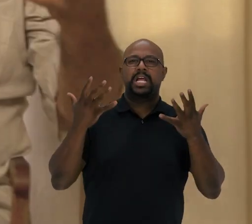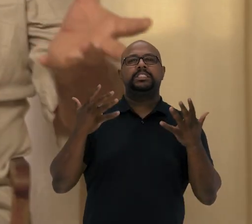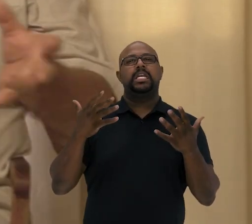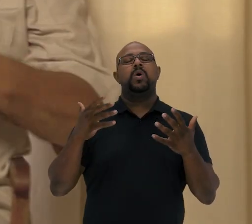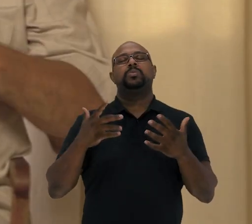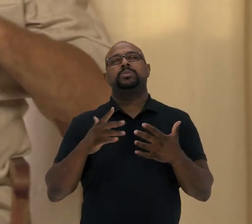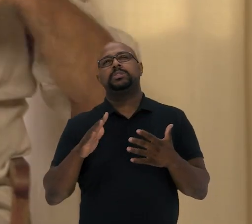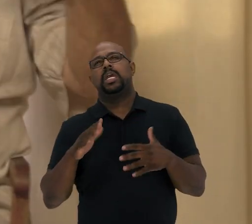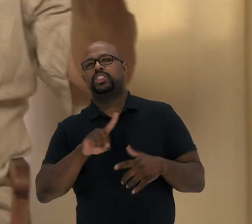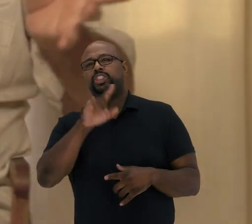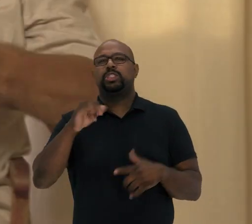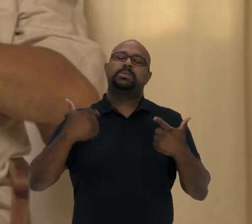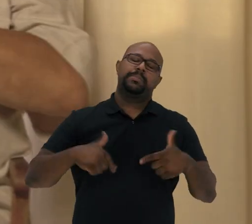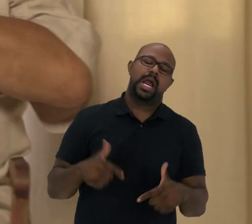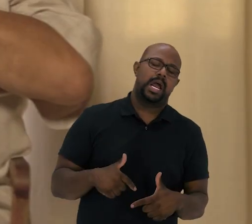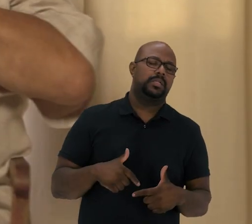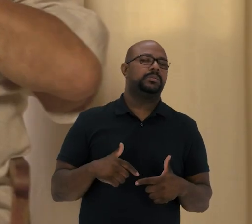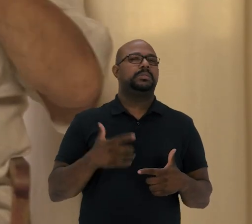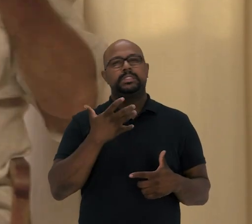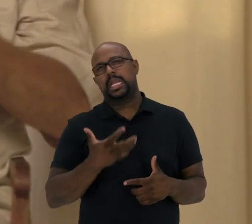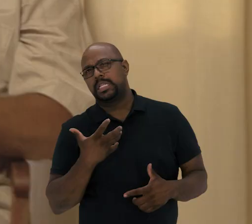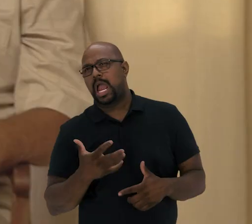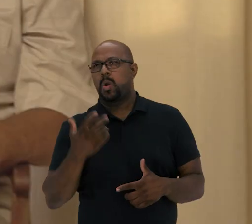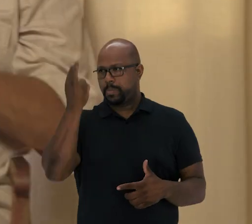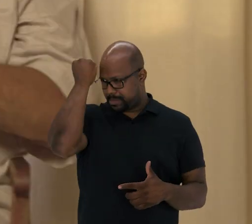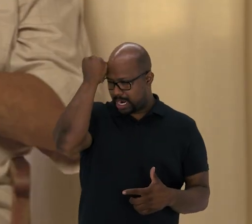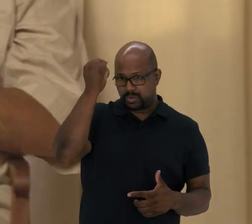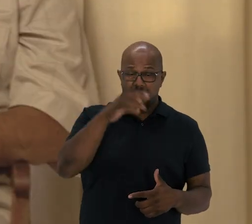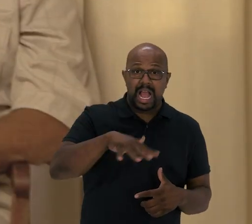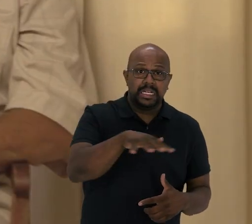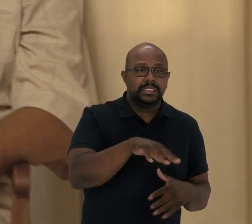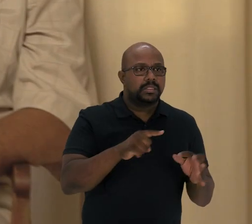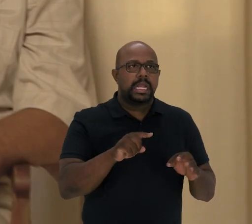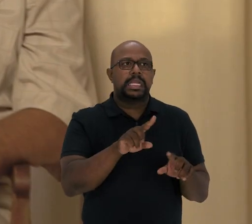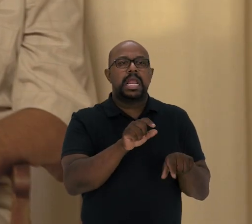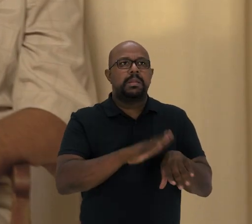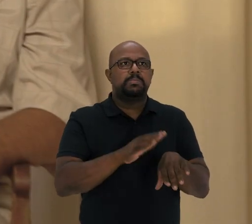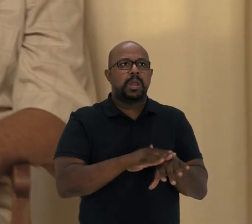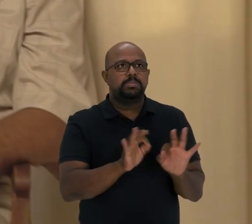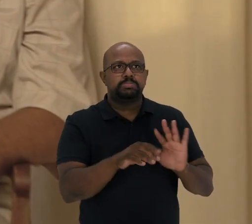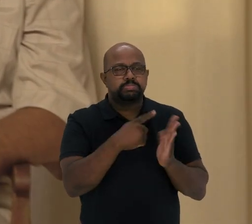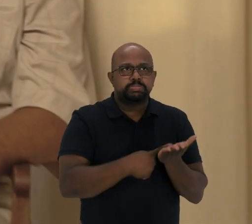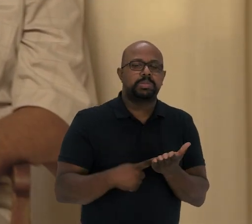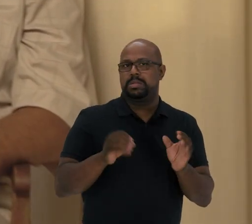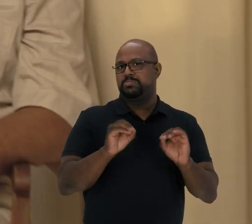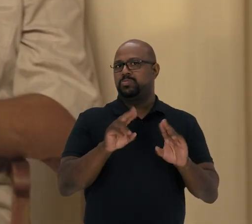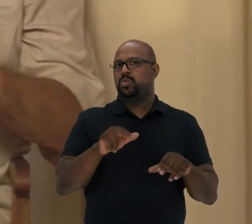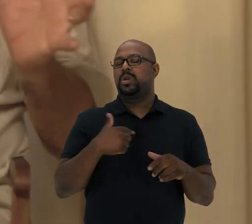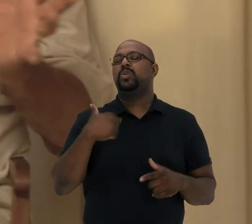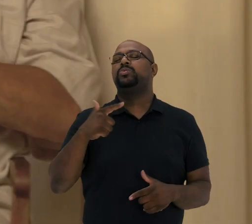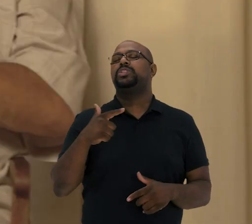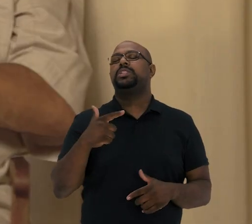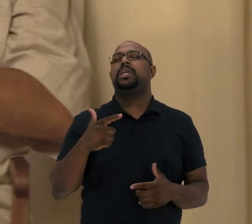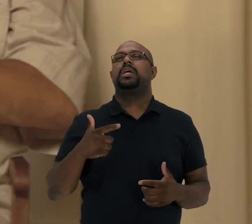Comemoração de alguma coisa, dia do trabalho, Natal, Páscoa, essas coisas. Ali, que ele tenha programado, eu não lembro. Ele